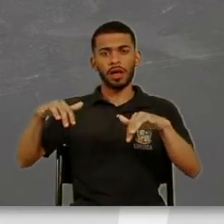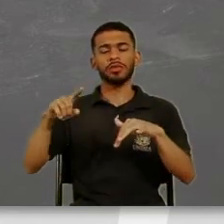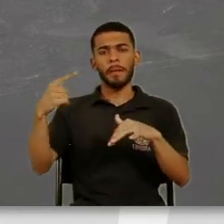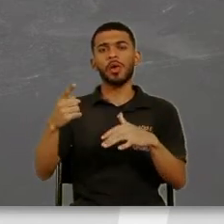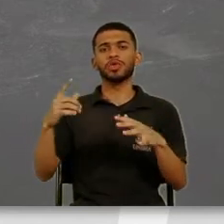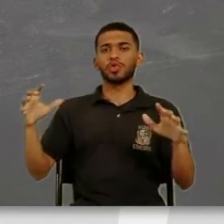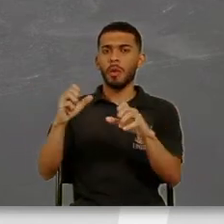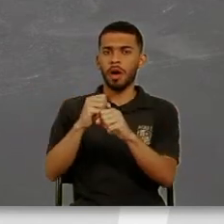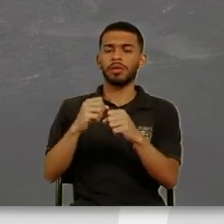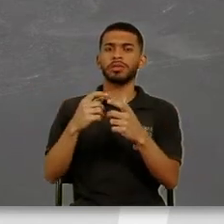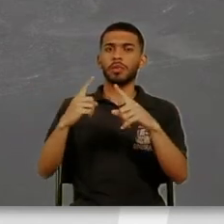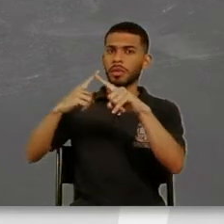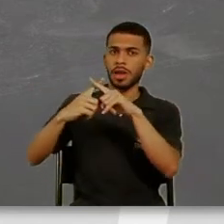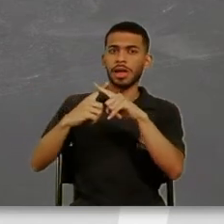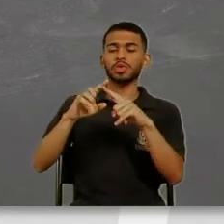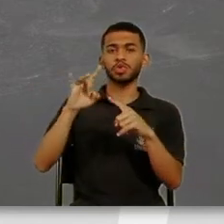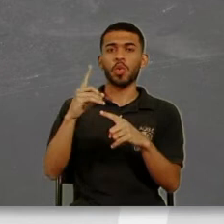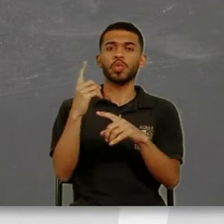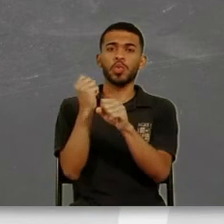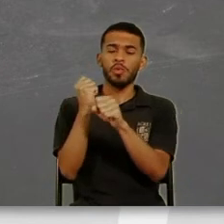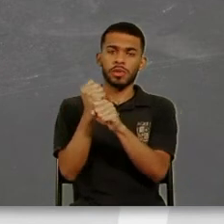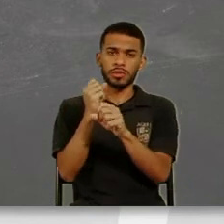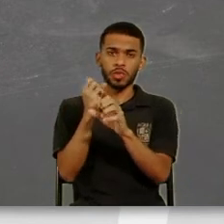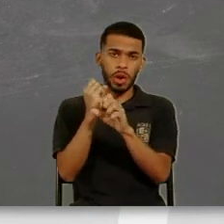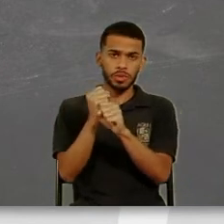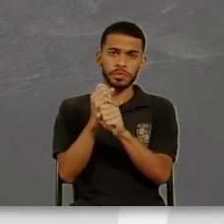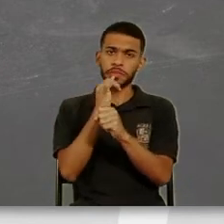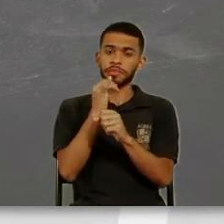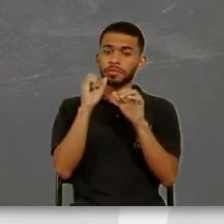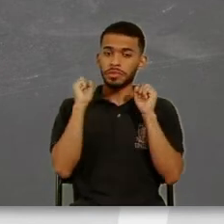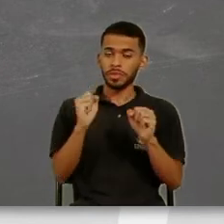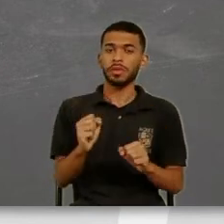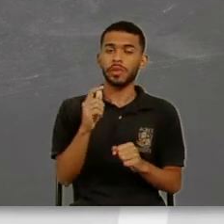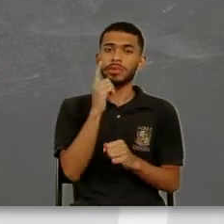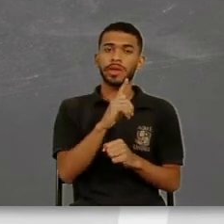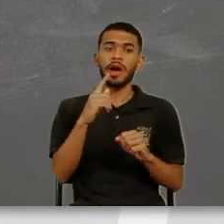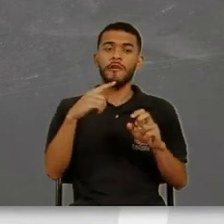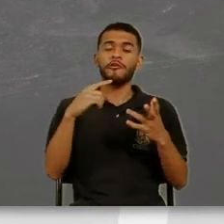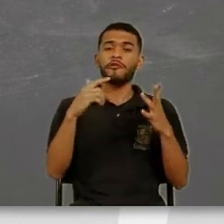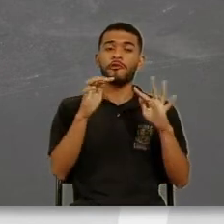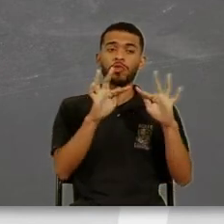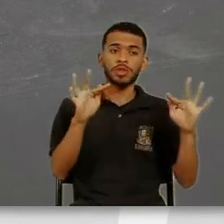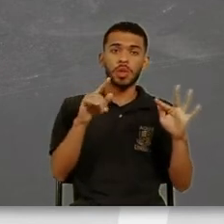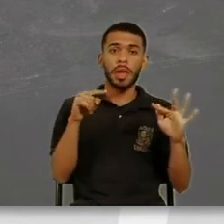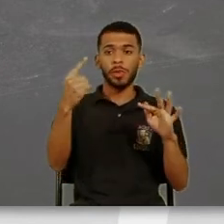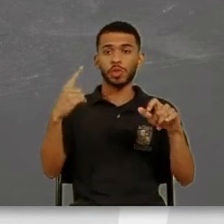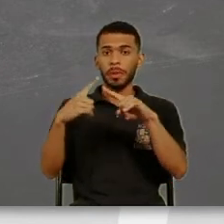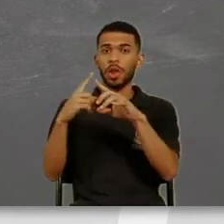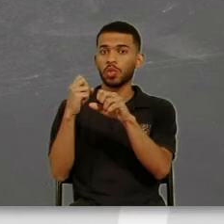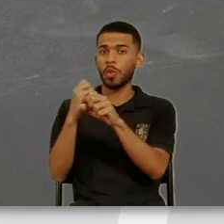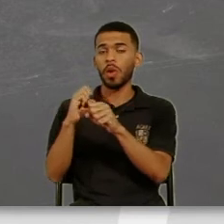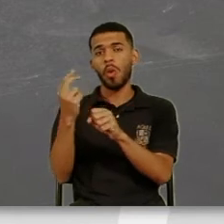na multiplicação, se eu multiplicar por um número, tanto faz eu aplicar a função depois que eu multiplico pelo número